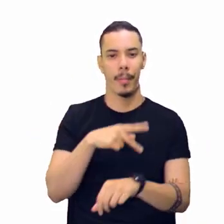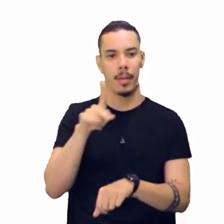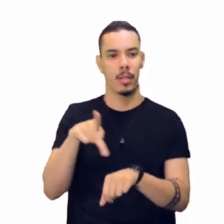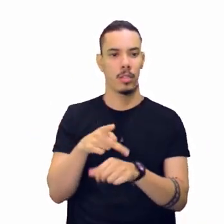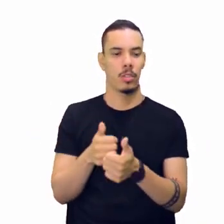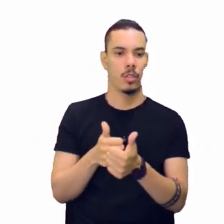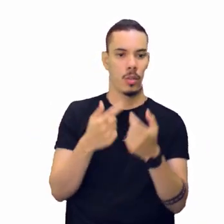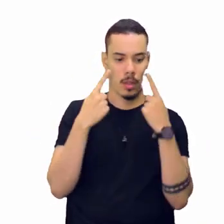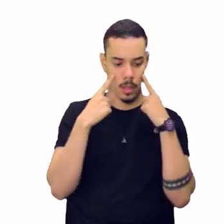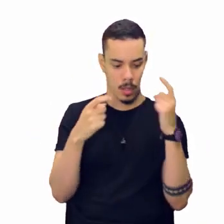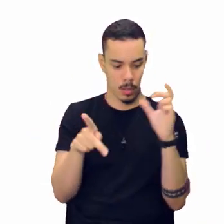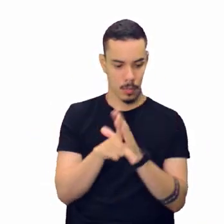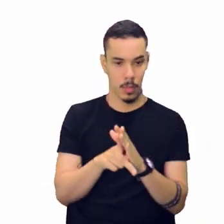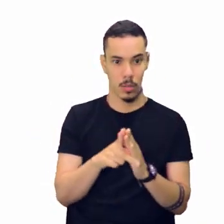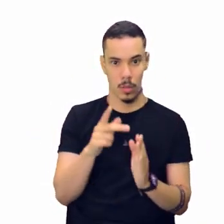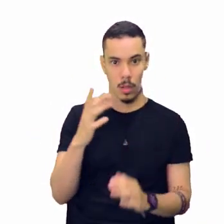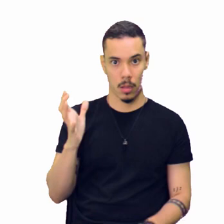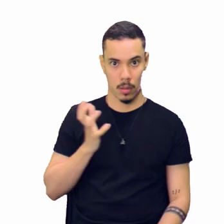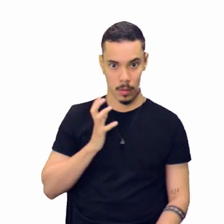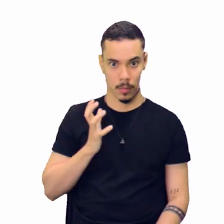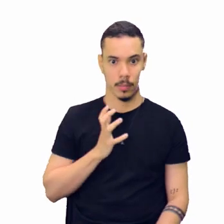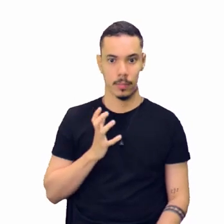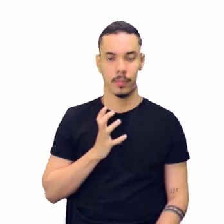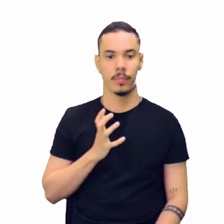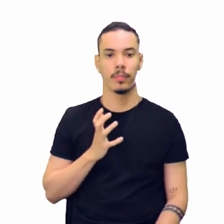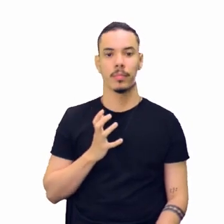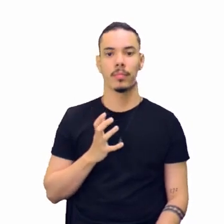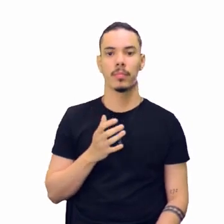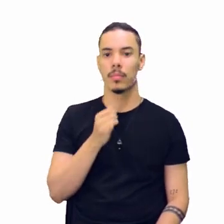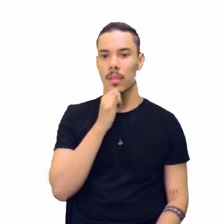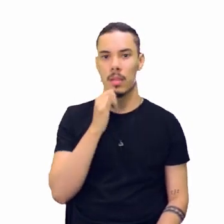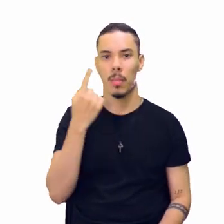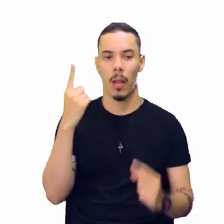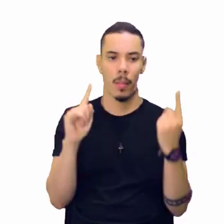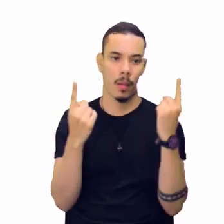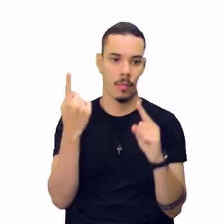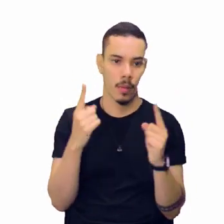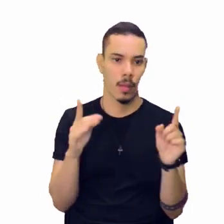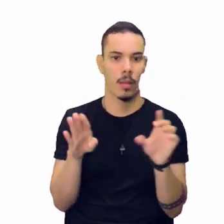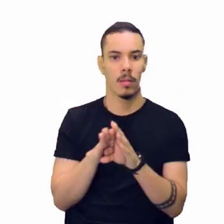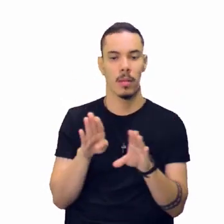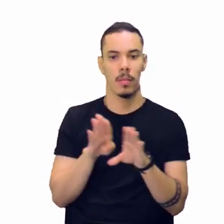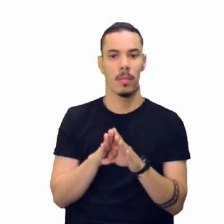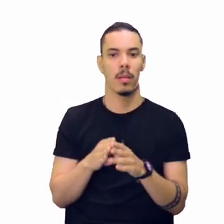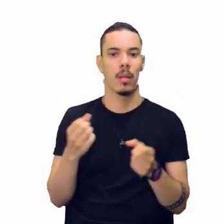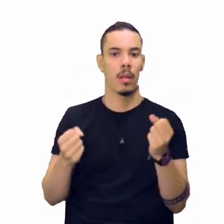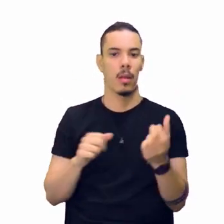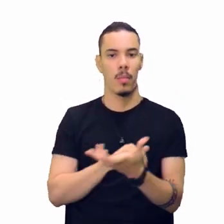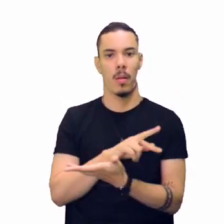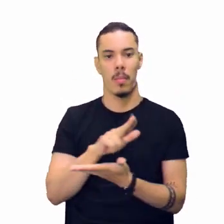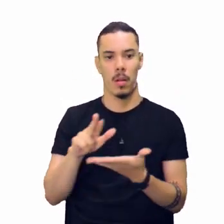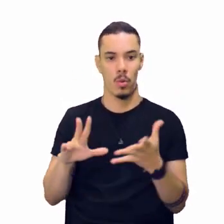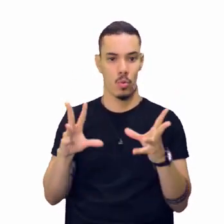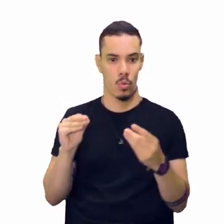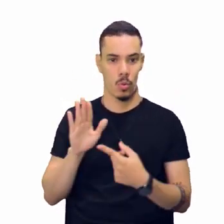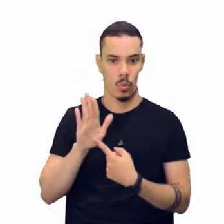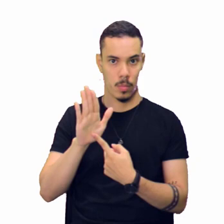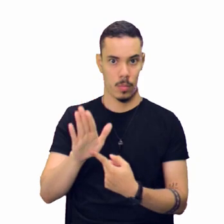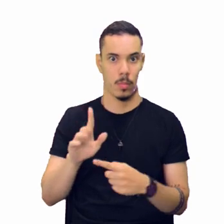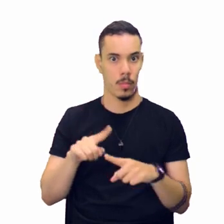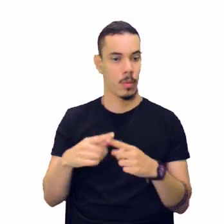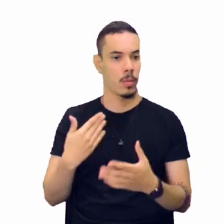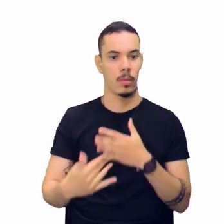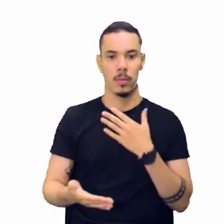interesses das elites. Aquelas num carnaval de imagens contraditórias acabam por mostrar tudo, embora sem